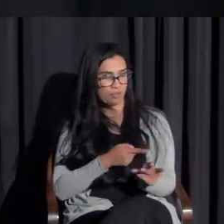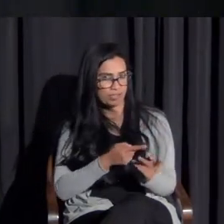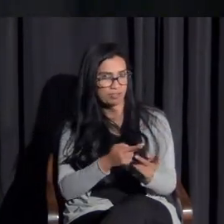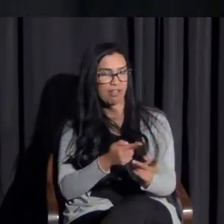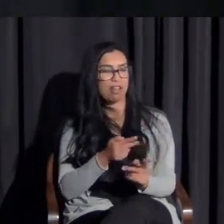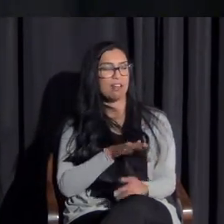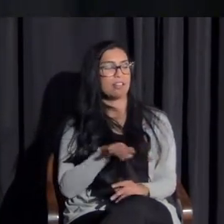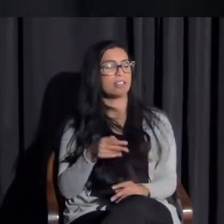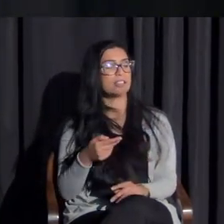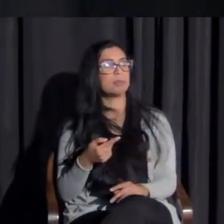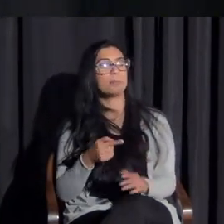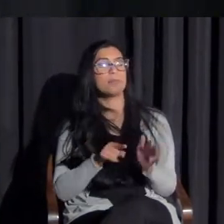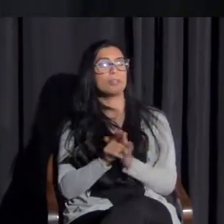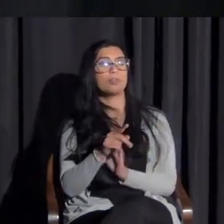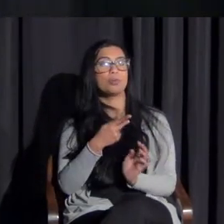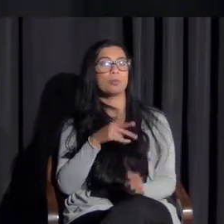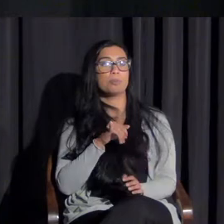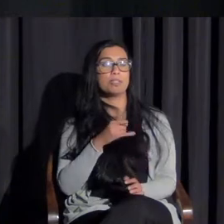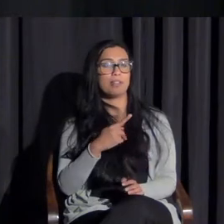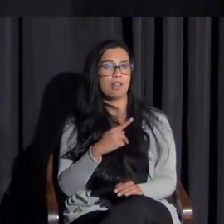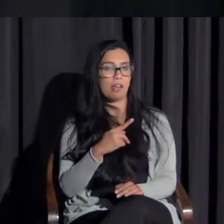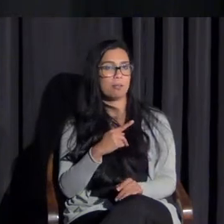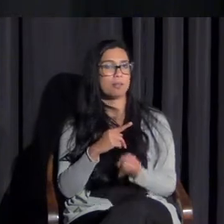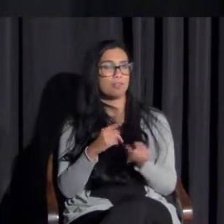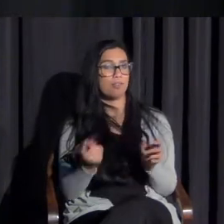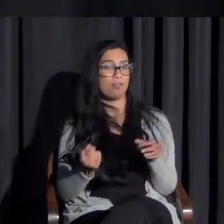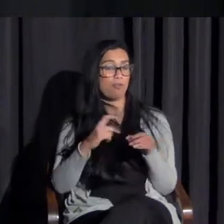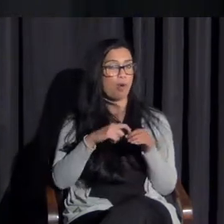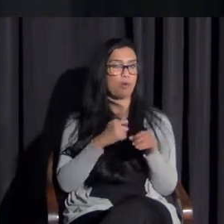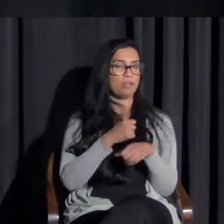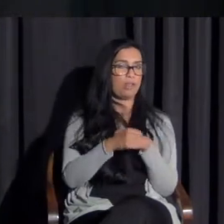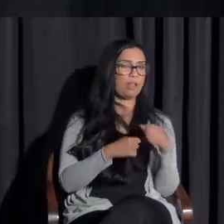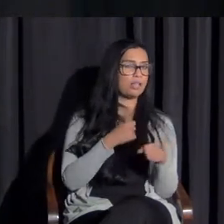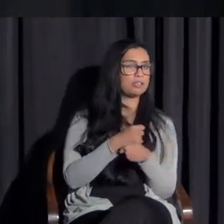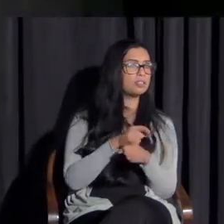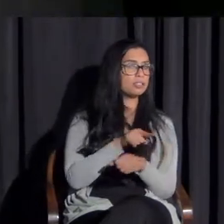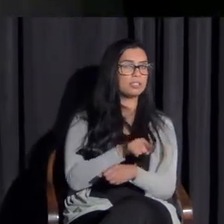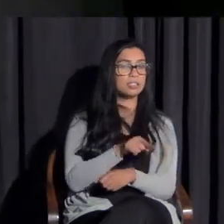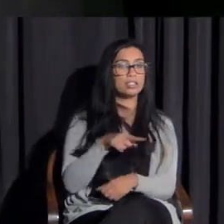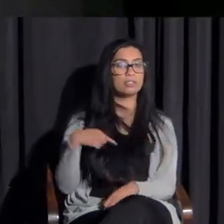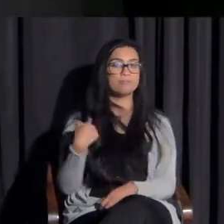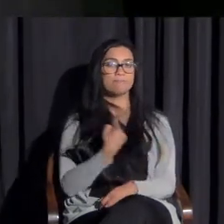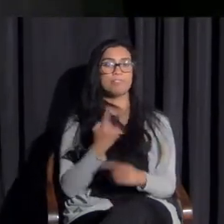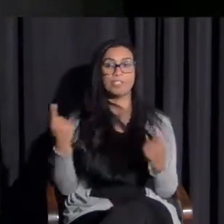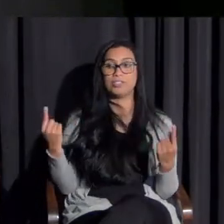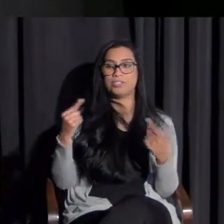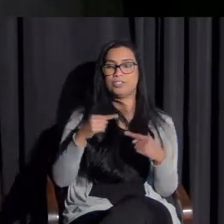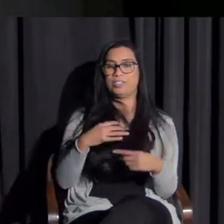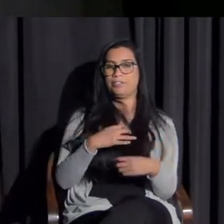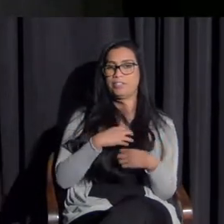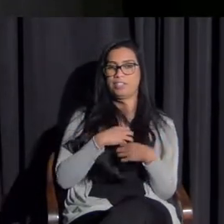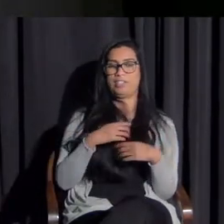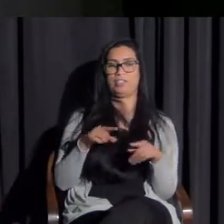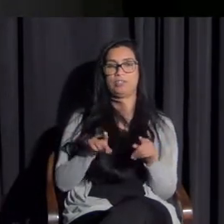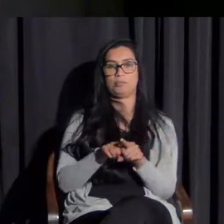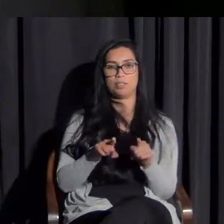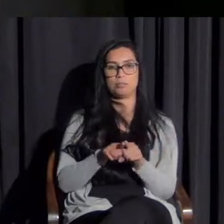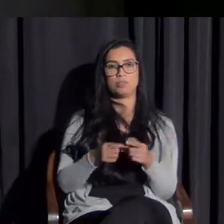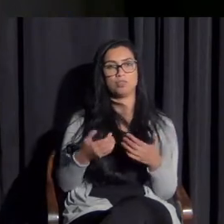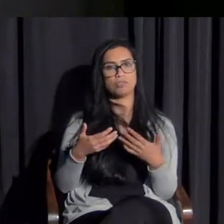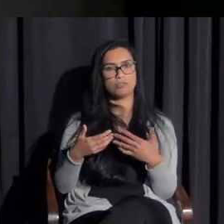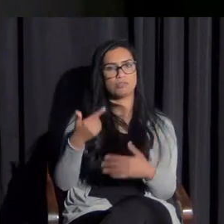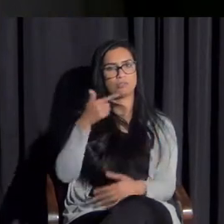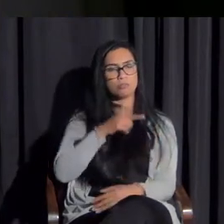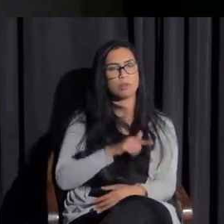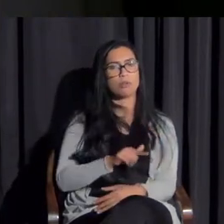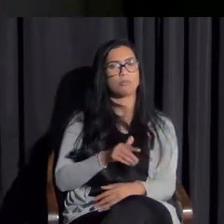o Piá vai voltar para a gente no próximo ano, né? E ali, enquanto equipe, a gente se sente desafiado nesse exercício do acesso e